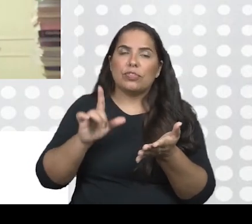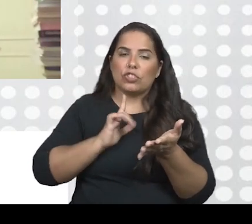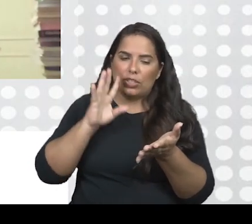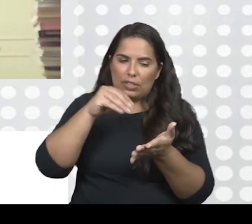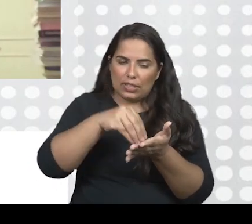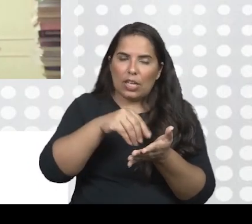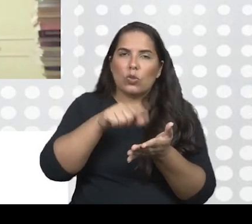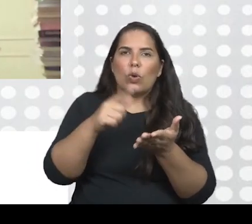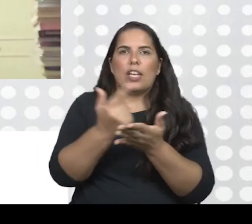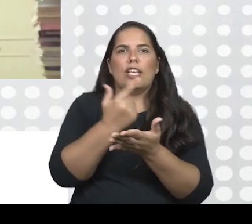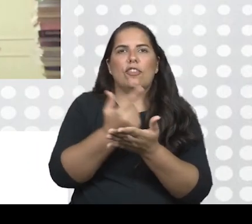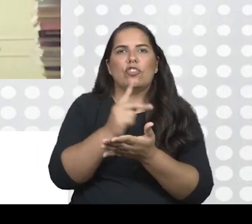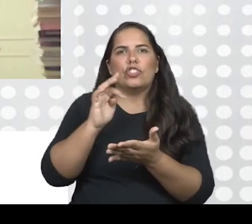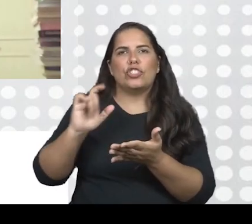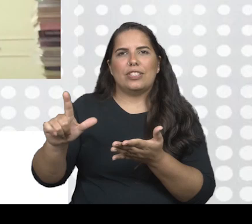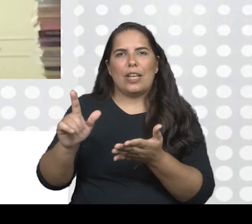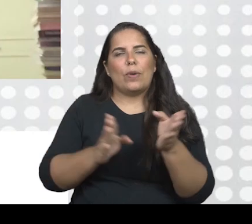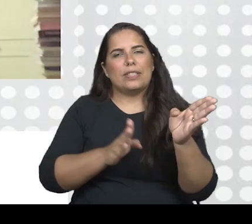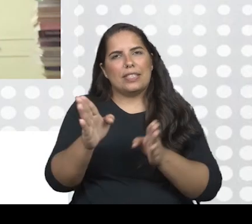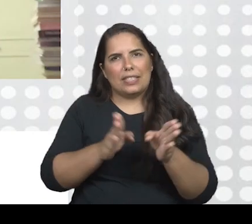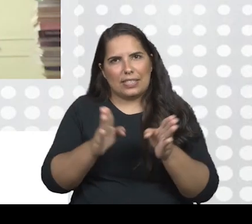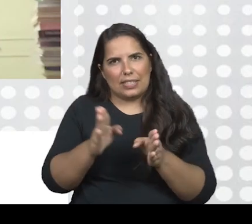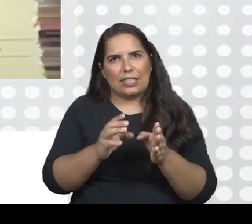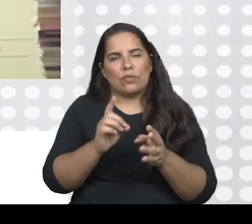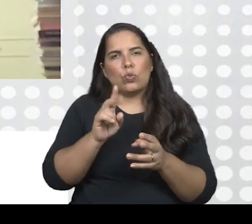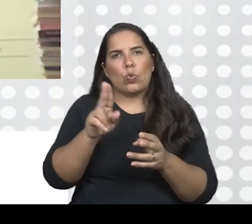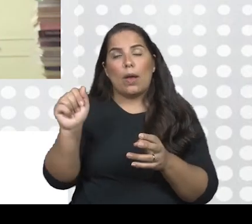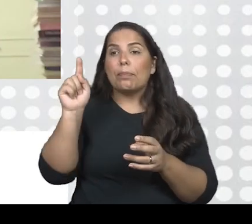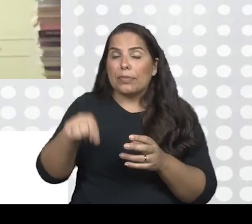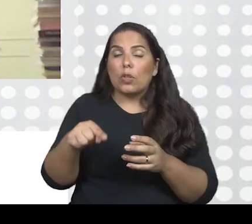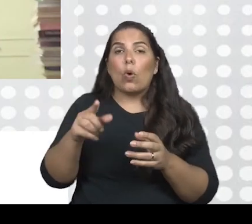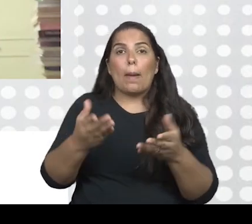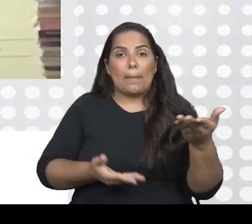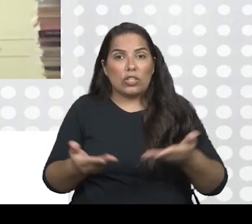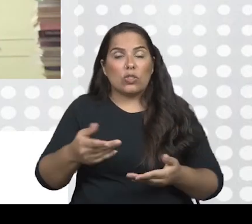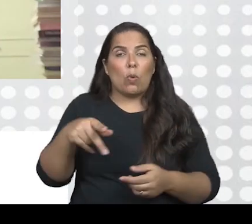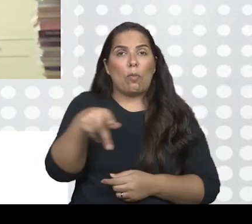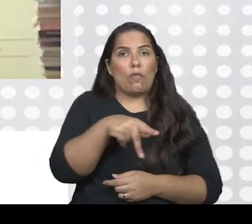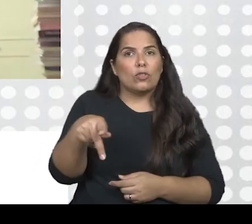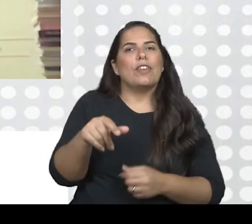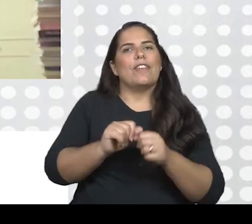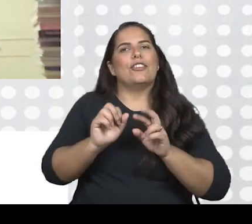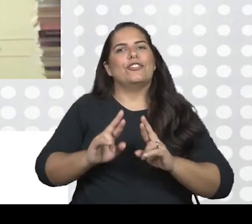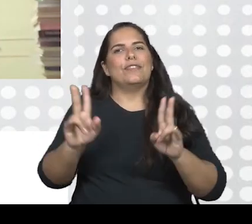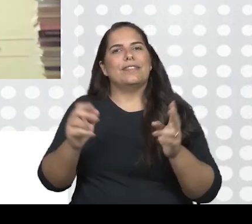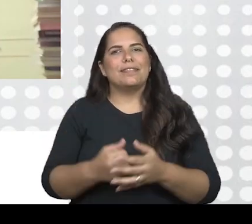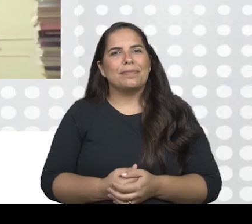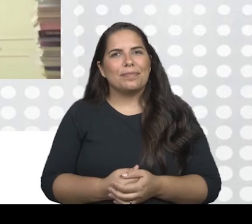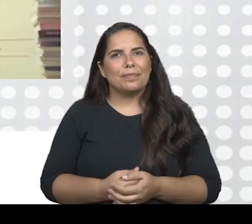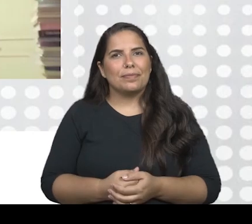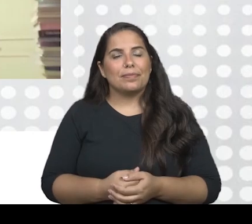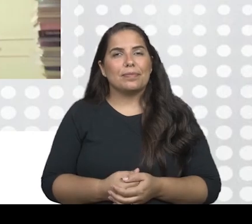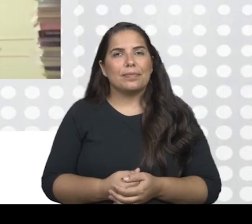continha o livro digital acessível na perspectiva do DUA. Então, a mediação do professor é que faz toda a diferença.